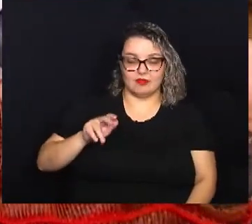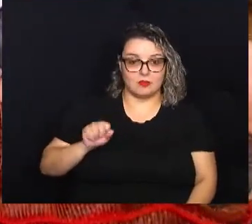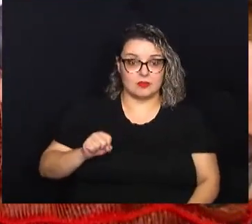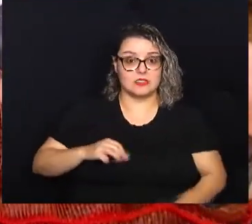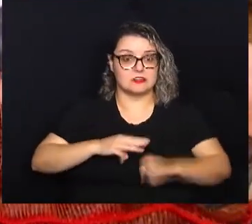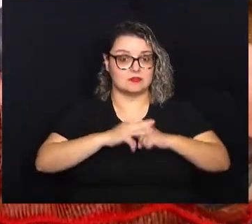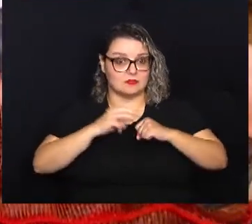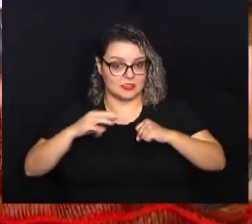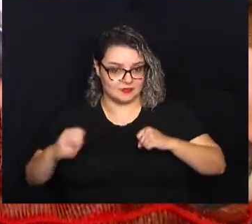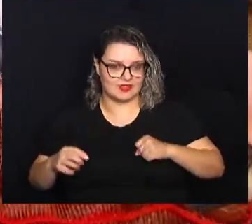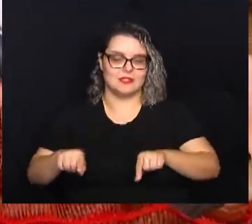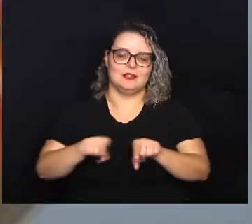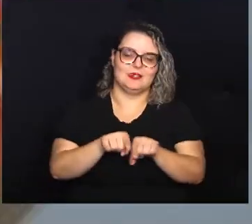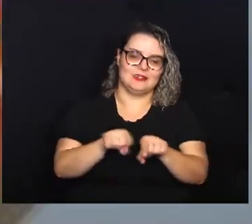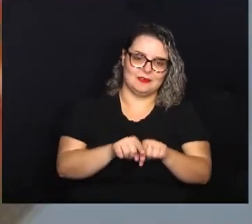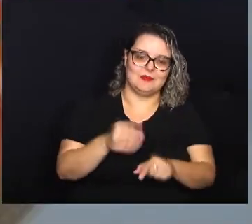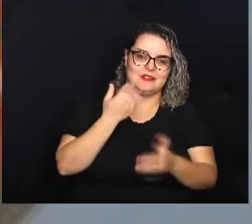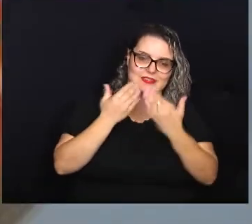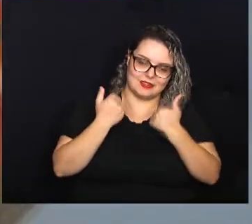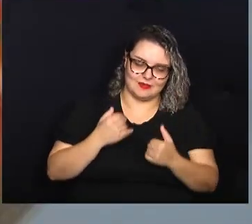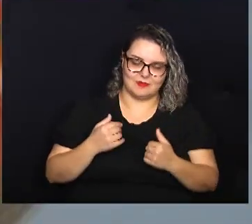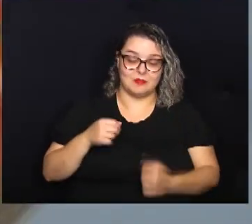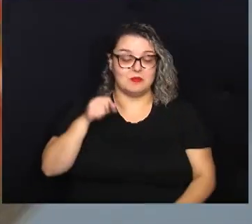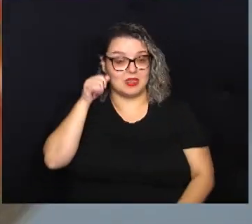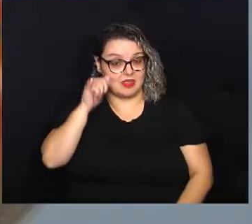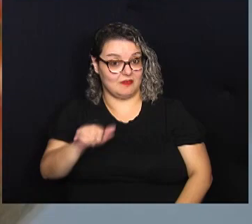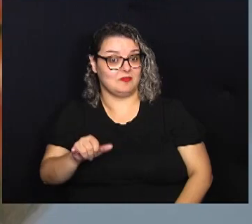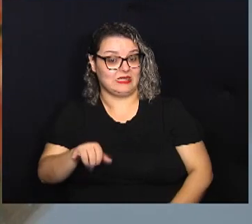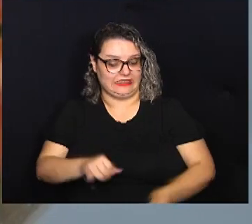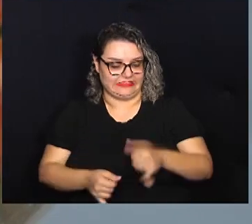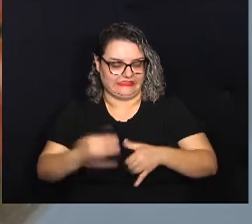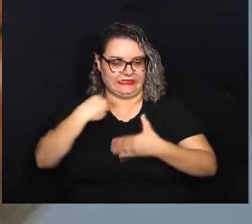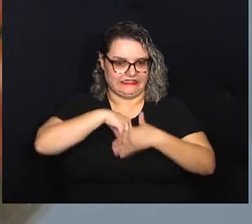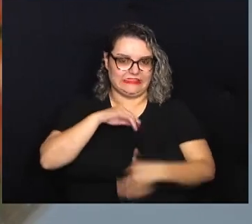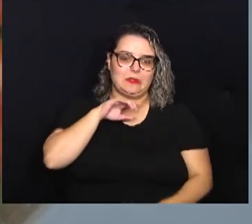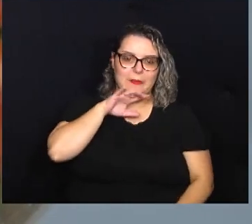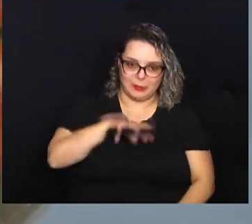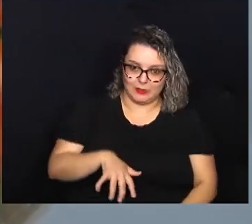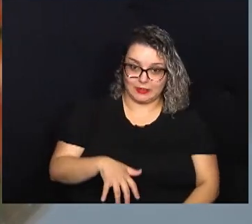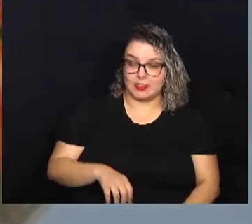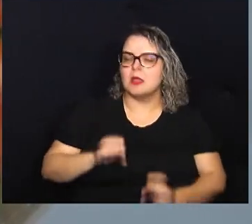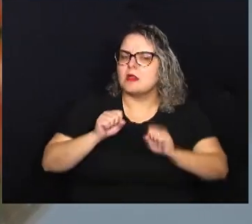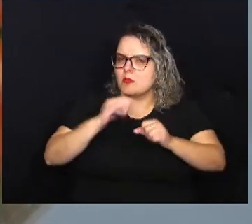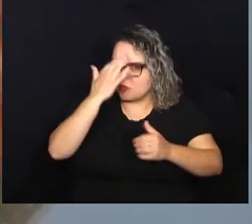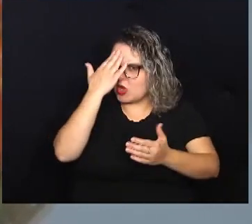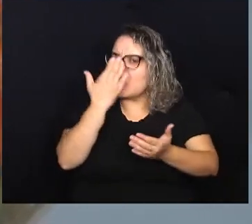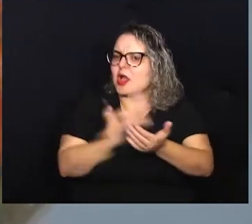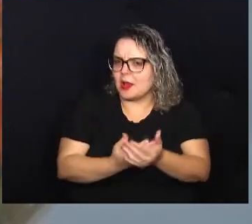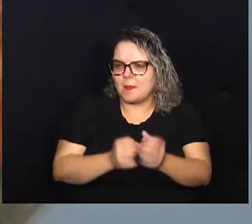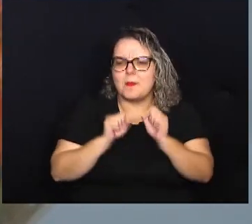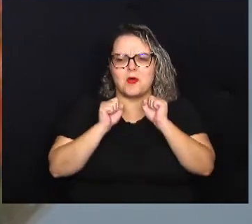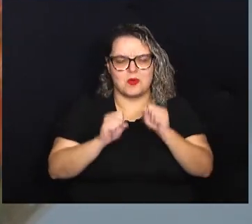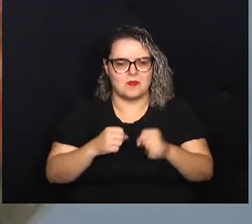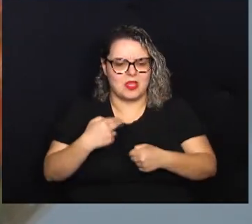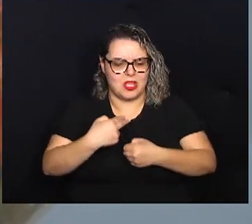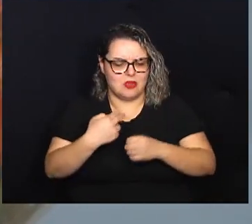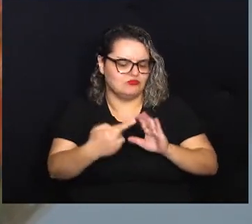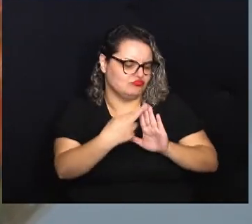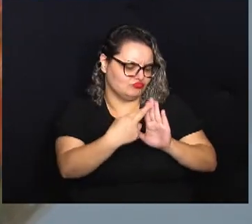esses nutrientes antioxidantes e pode acreditar é possível sim fazer receitas